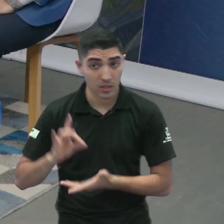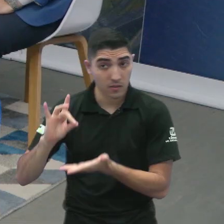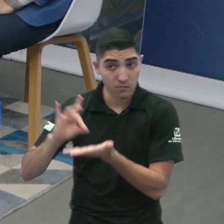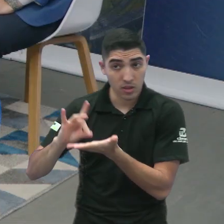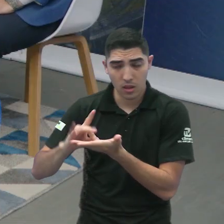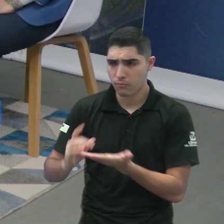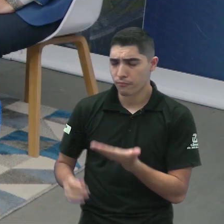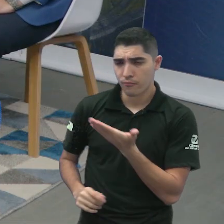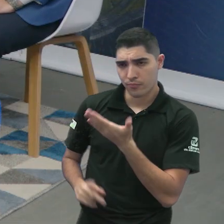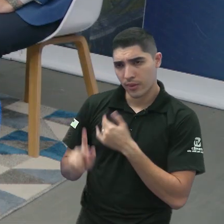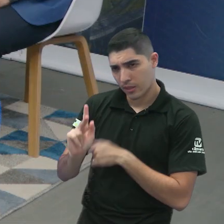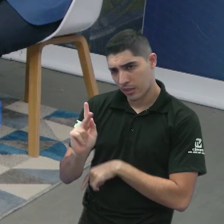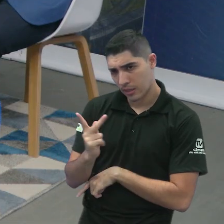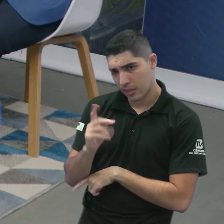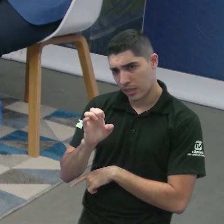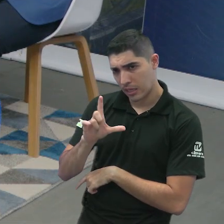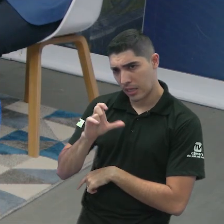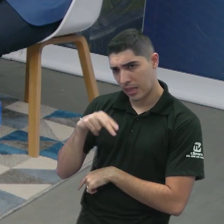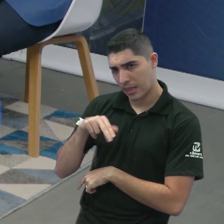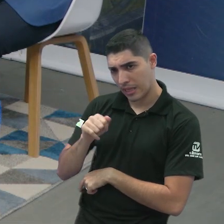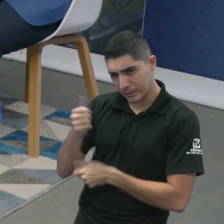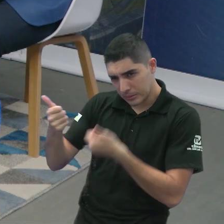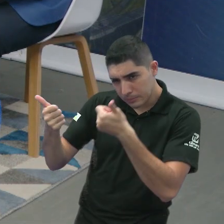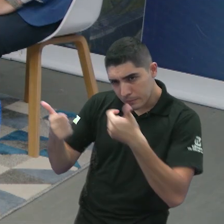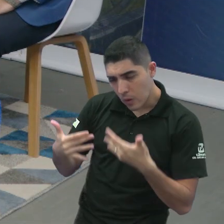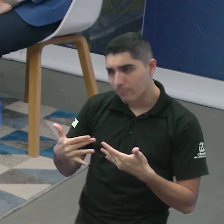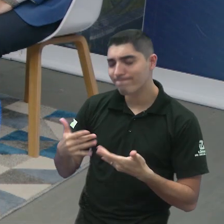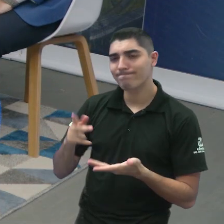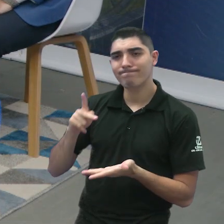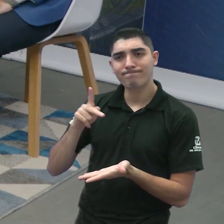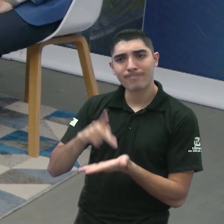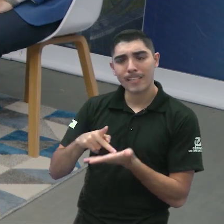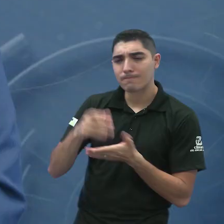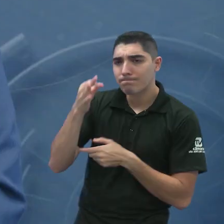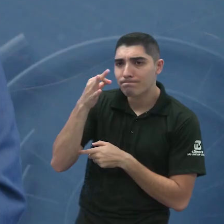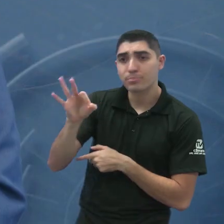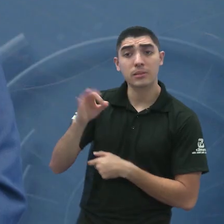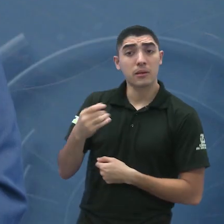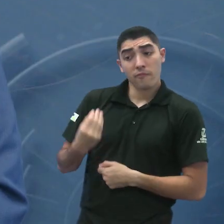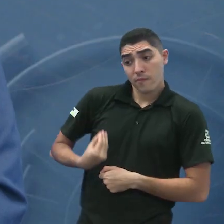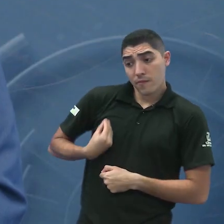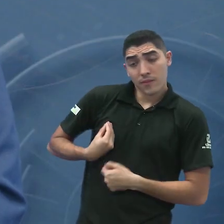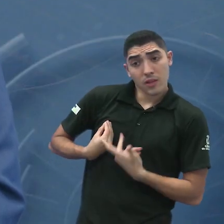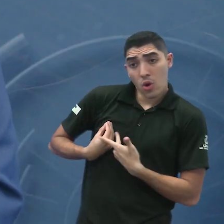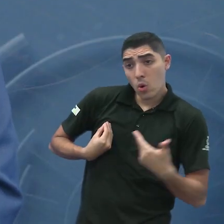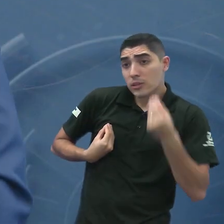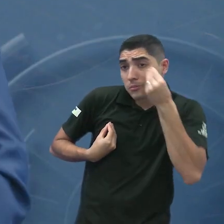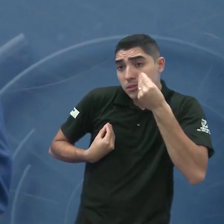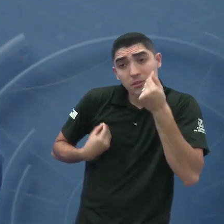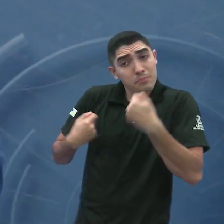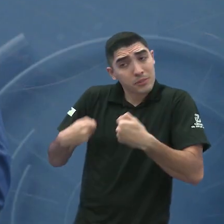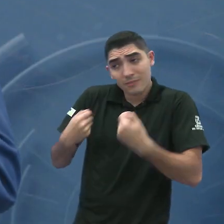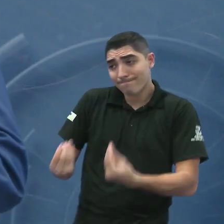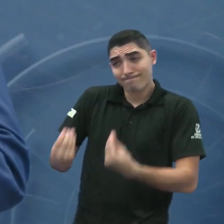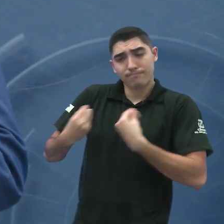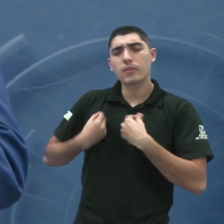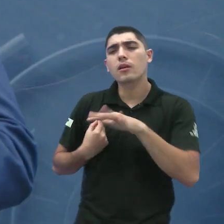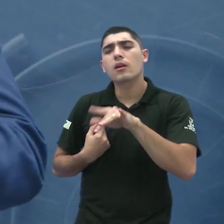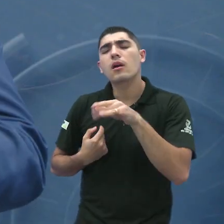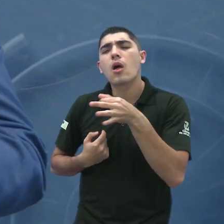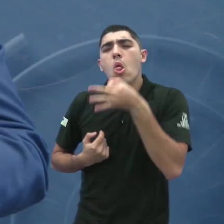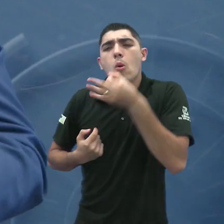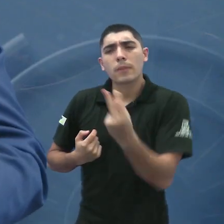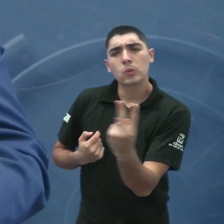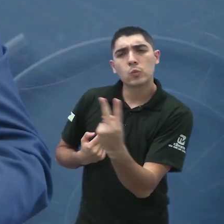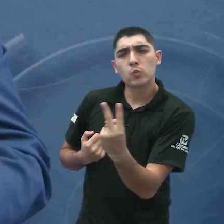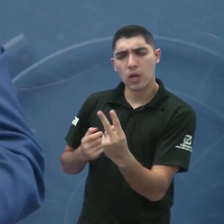para a gente é assim, fundamental, Helena, porque a gente tem que viver o que tem que ser vivido, né? Vocês acreditam que a